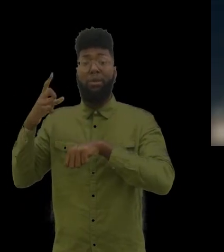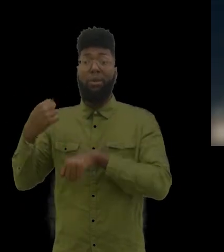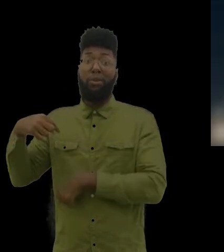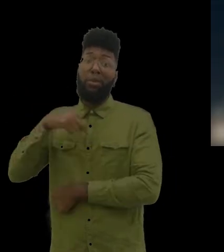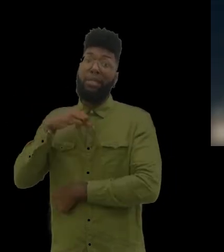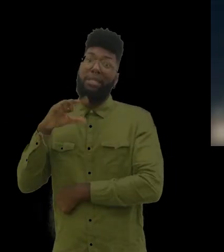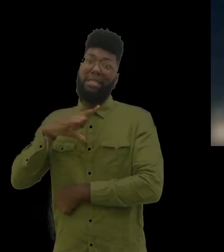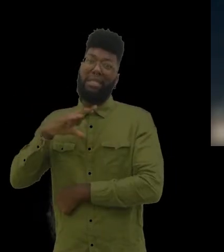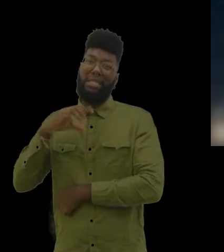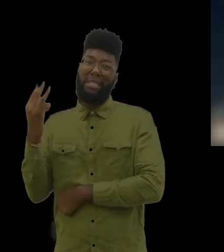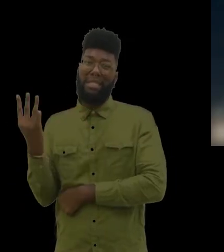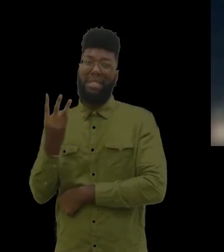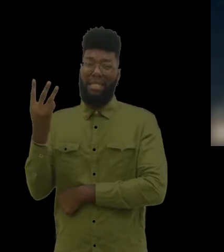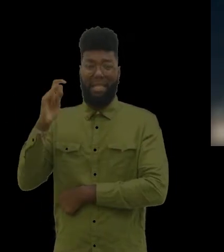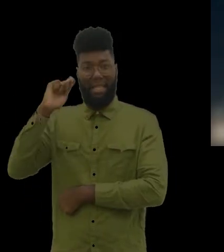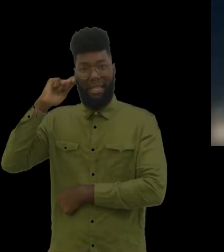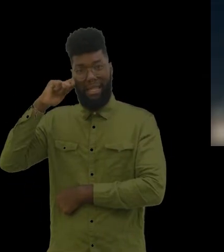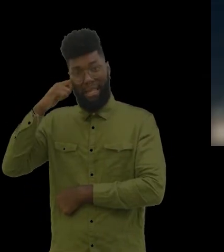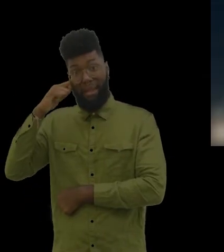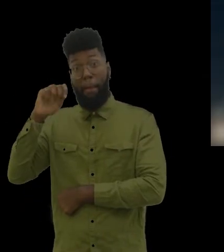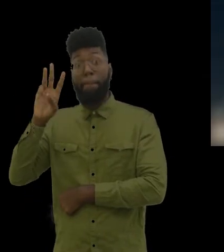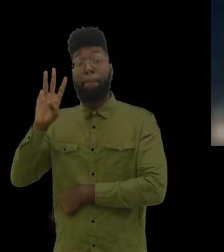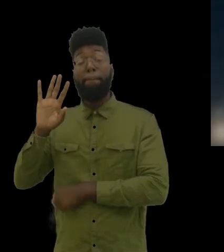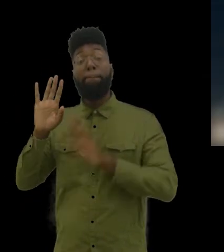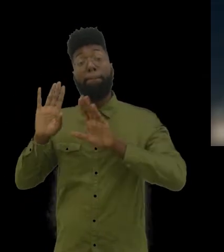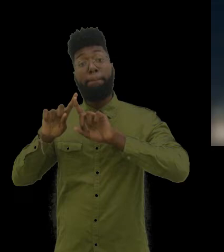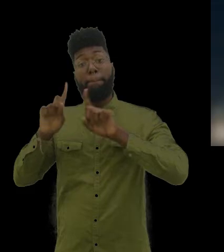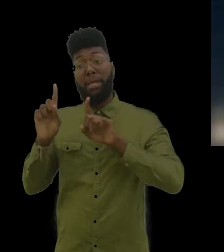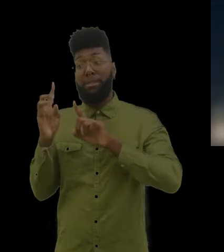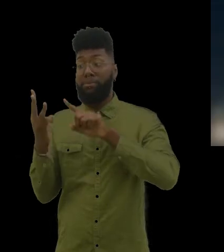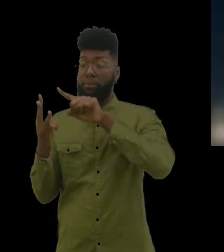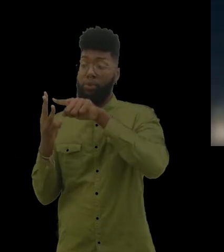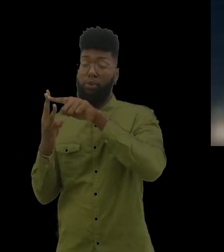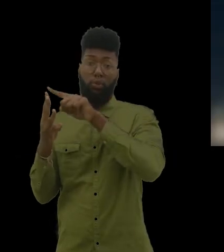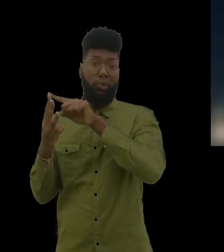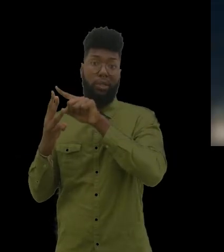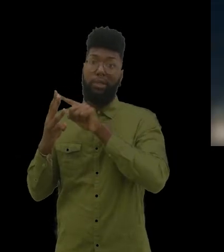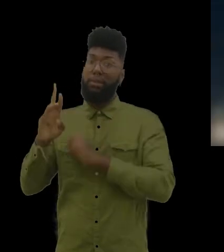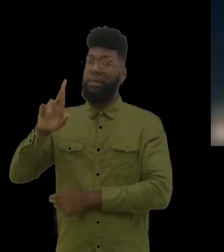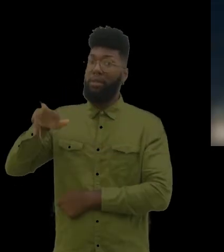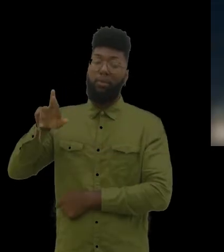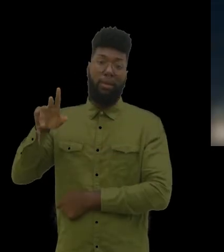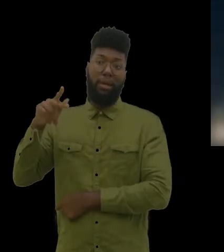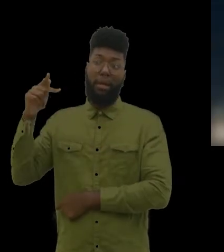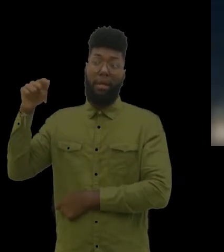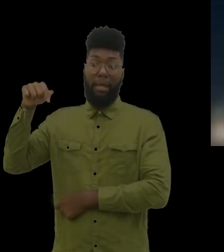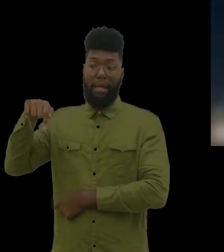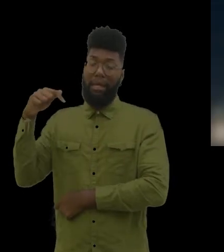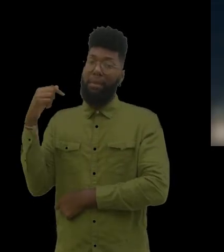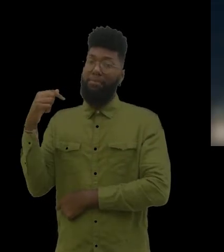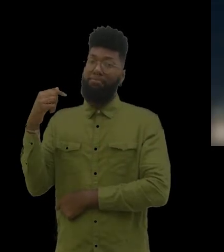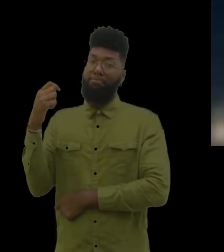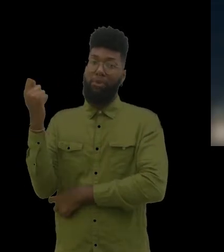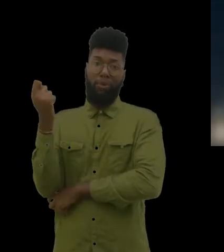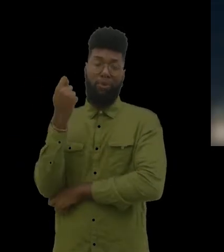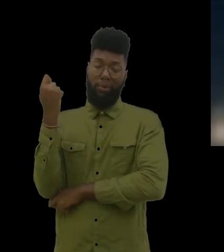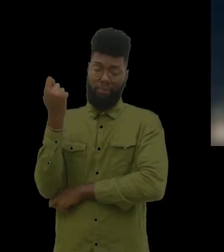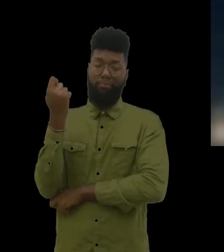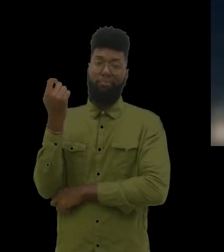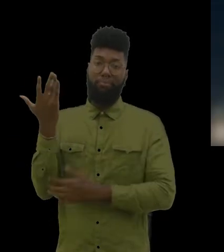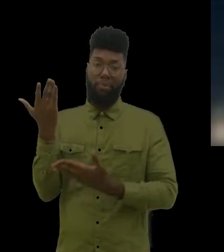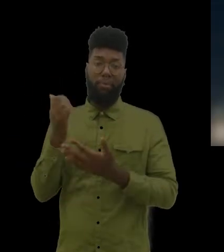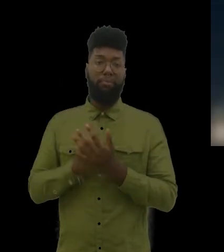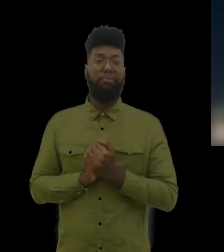era o único negro também, né? Então a gente começa a ver essas coisas e começa a pensar, mas por que não pode ser diferente, né? Então o